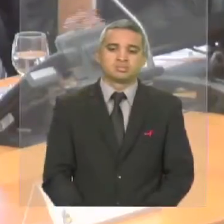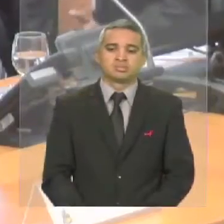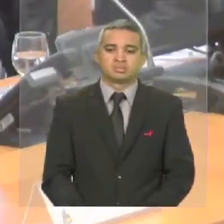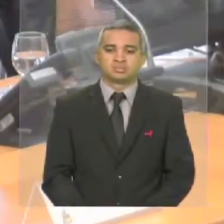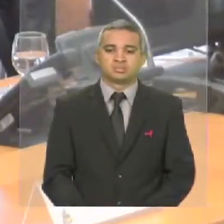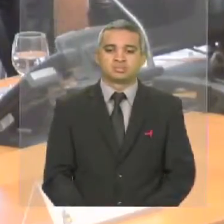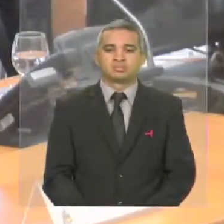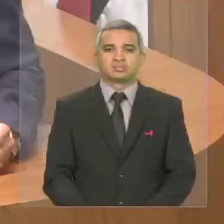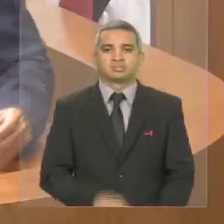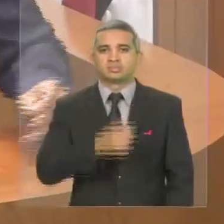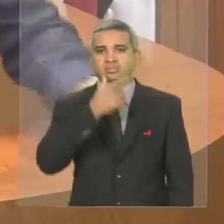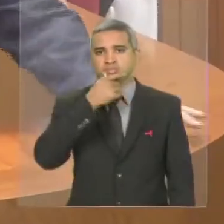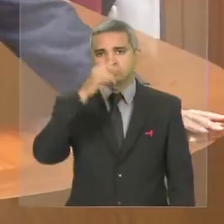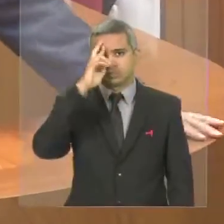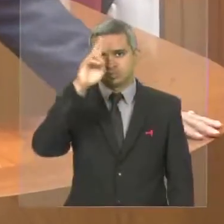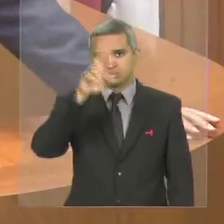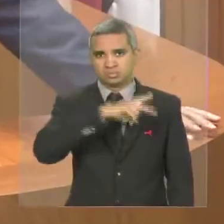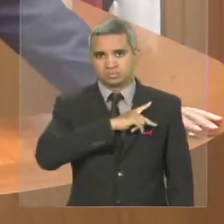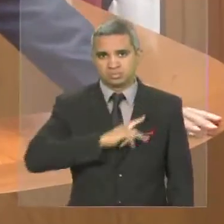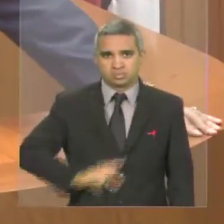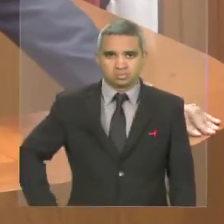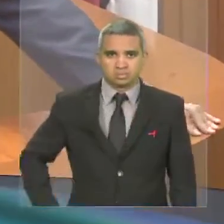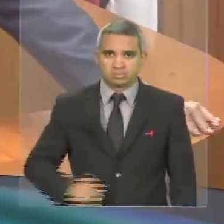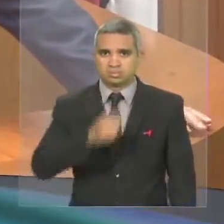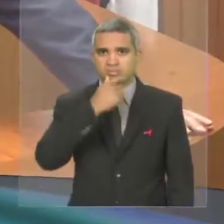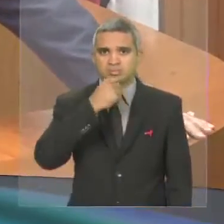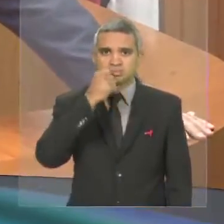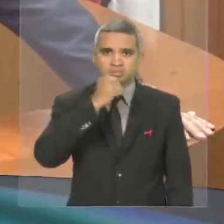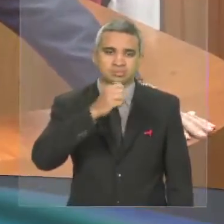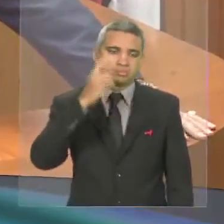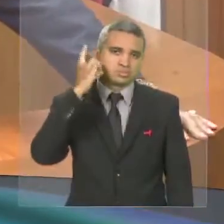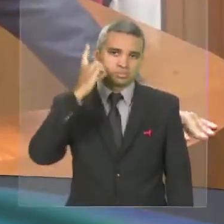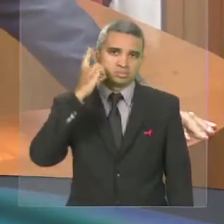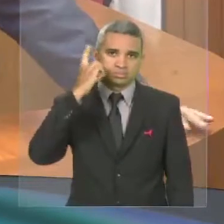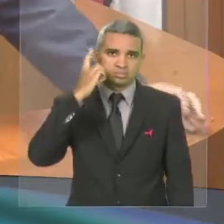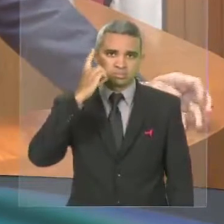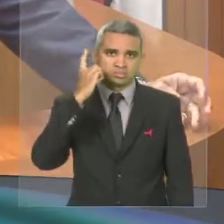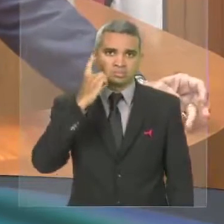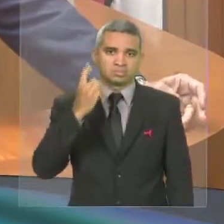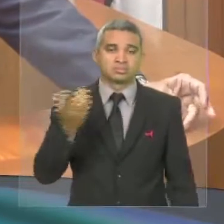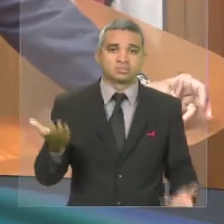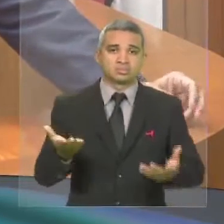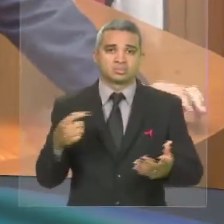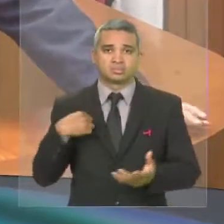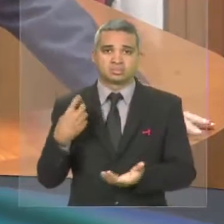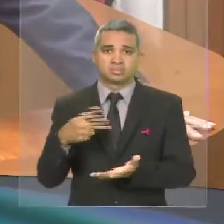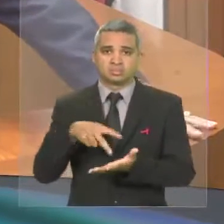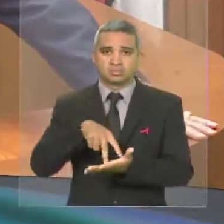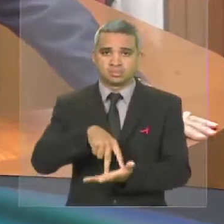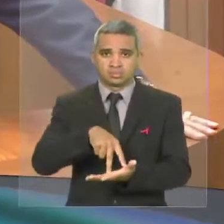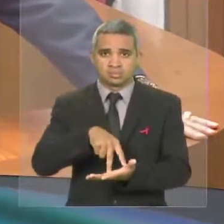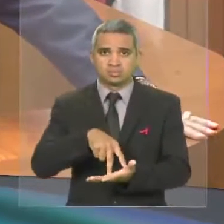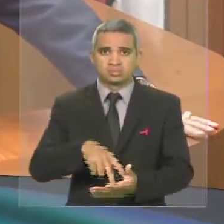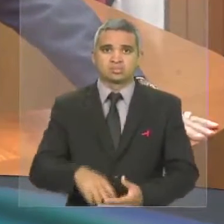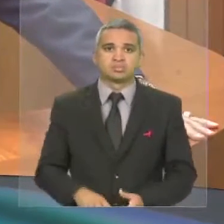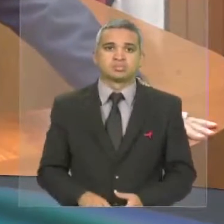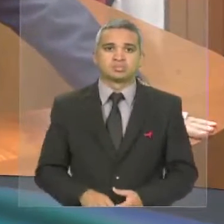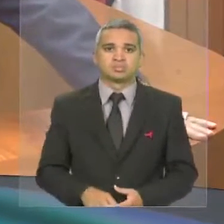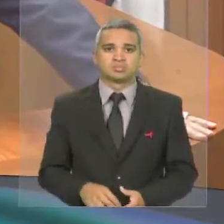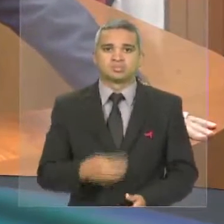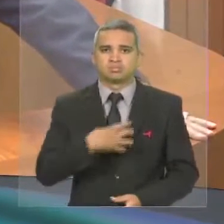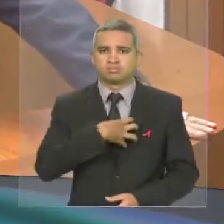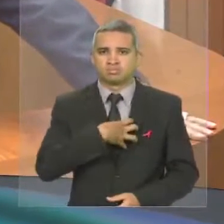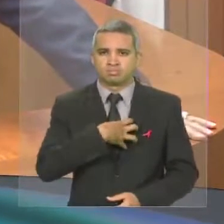Senhor presidente, senhoras e senhores deputados, venho até aqui essa tribuna com muito